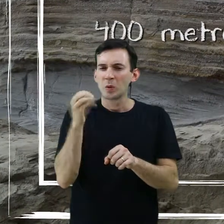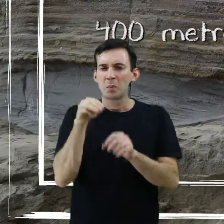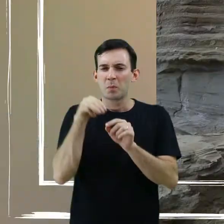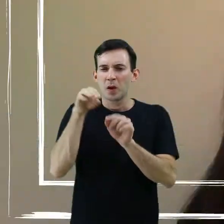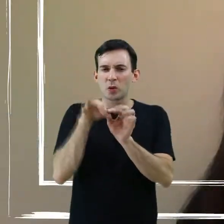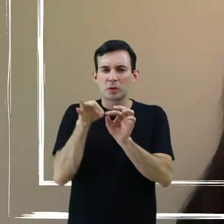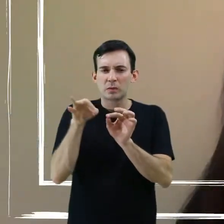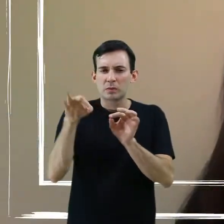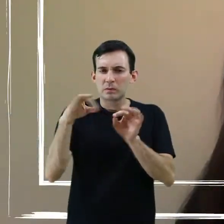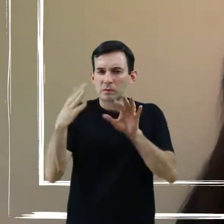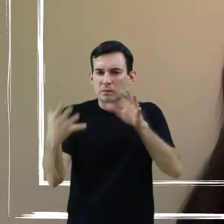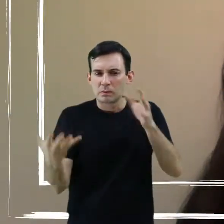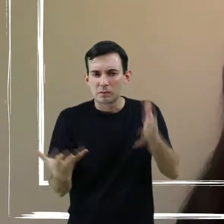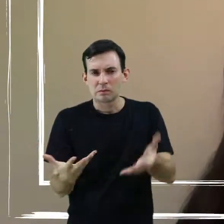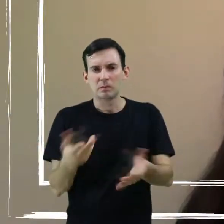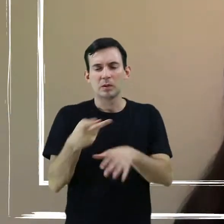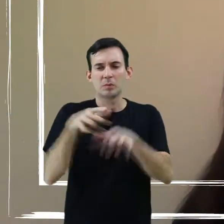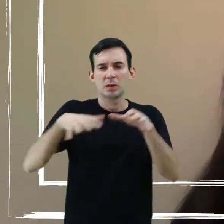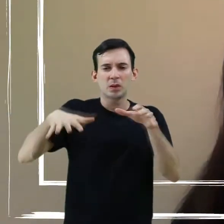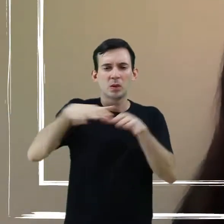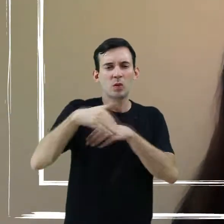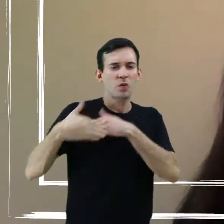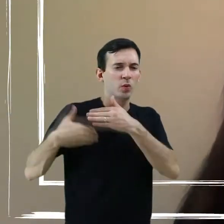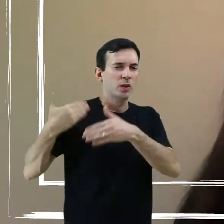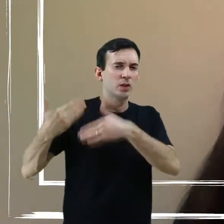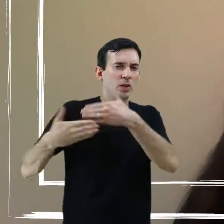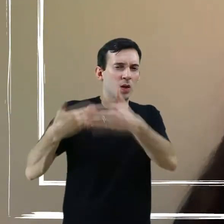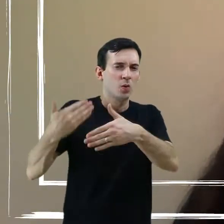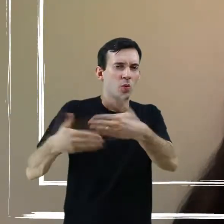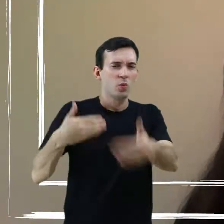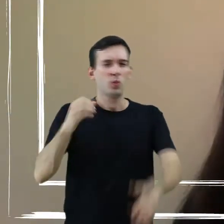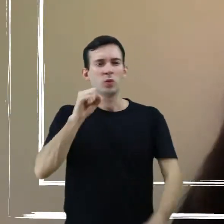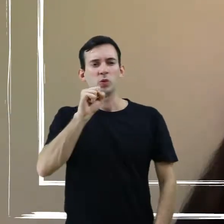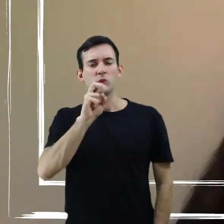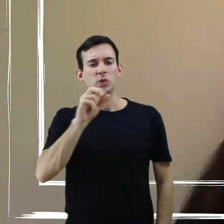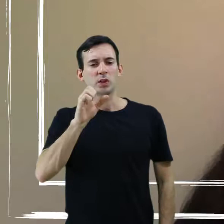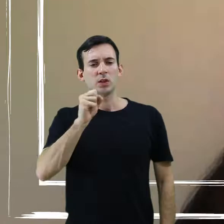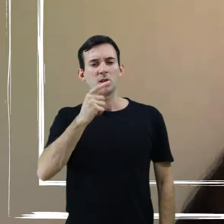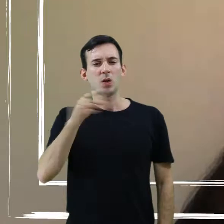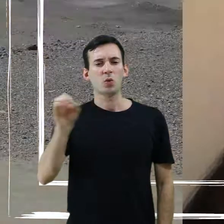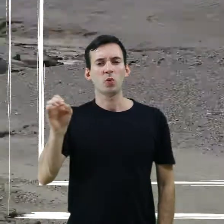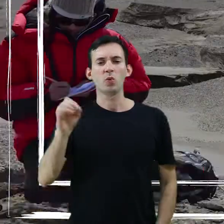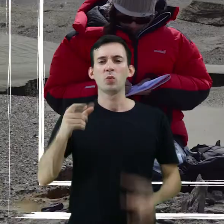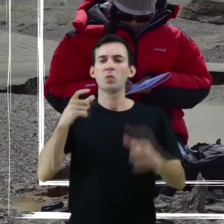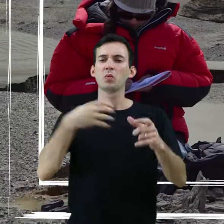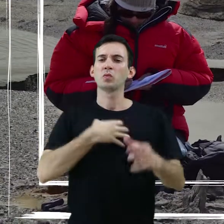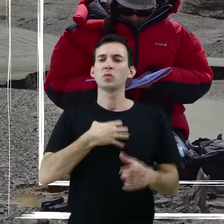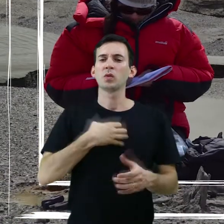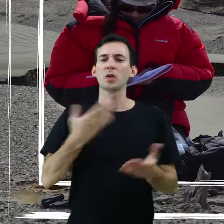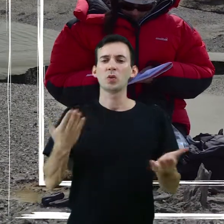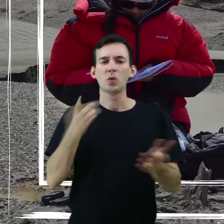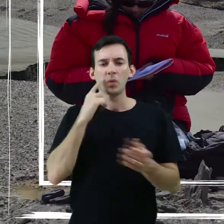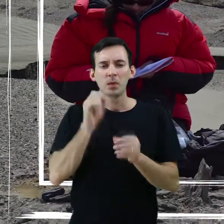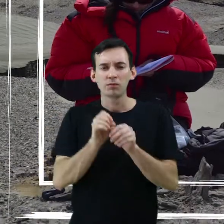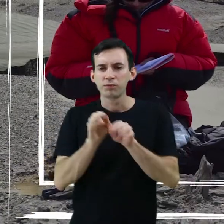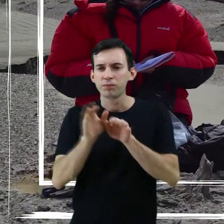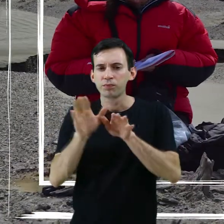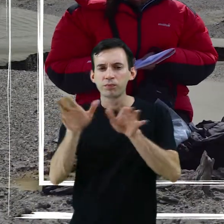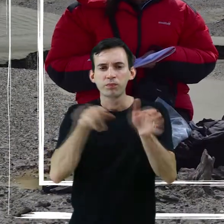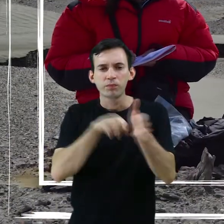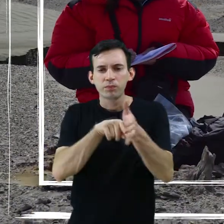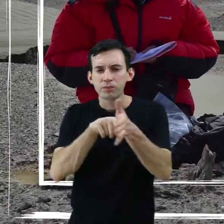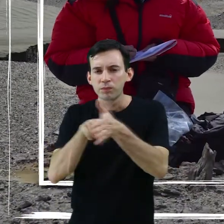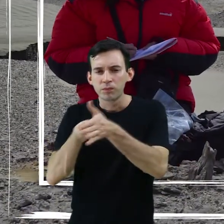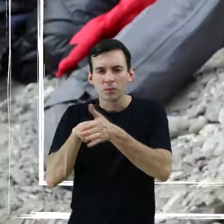essa paisagem foi sendo alterada e evoluindo até o topo da sucessão. E um dos aspectos que a gente consegue